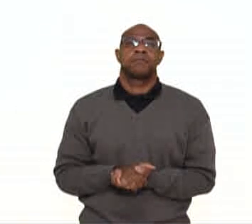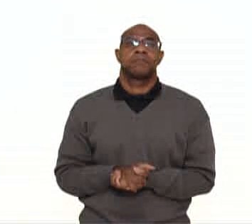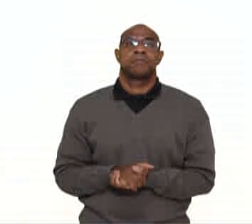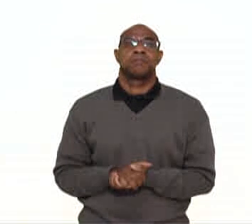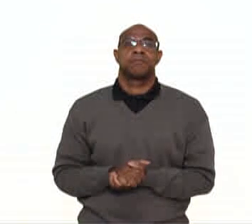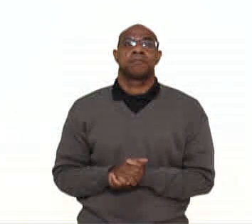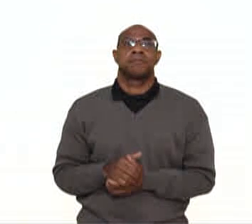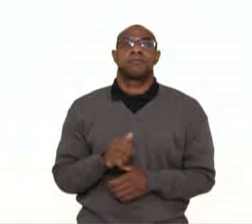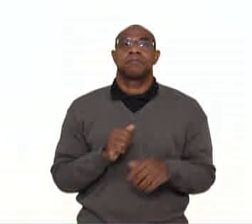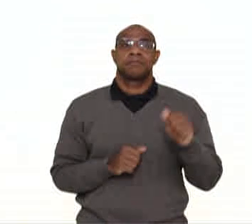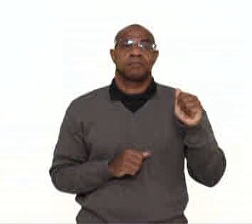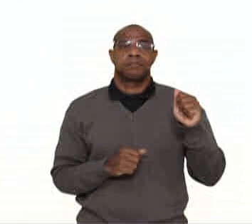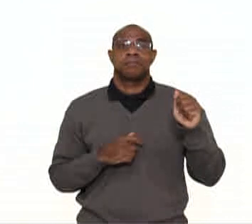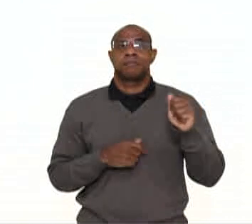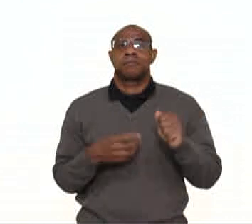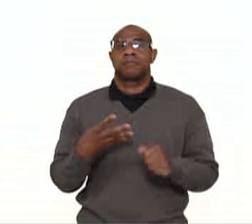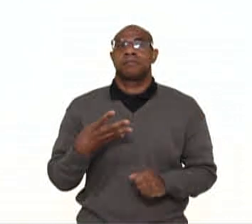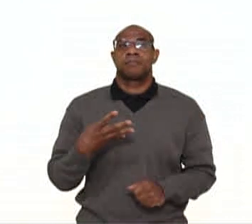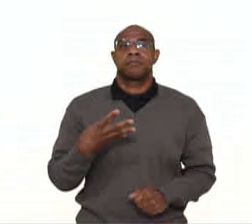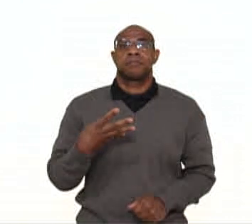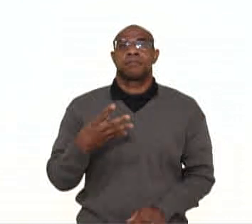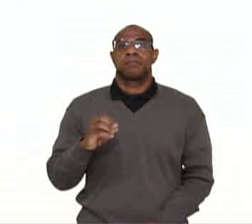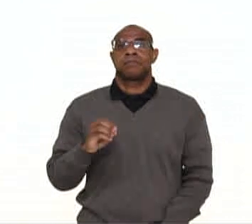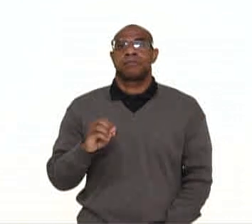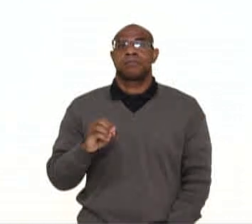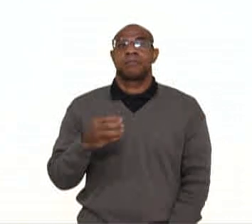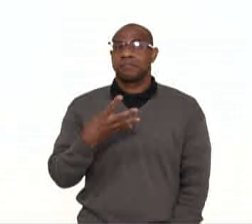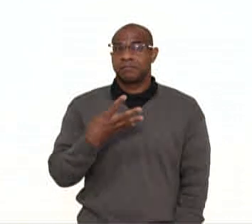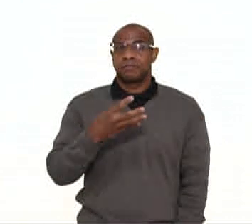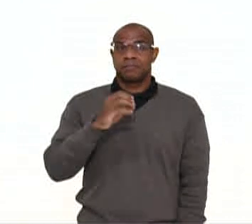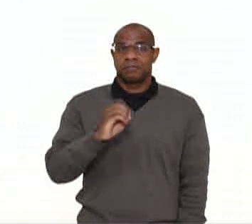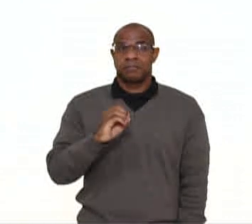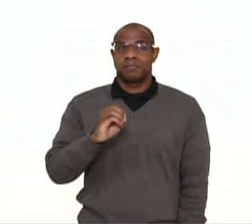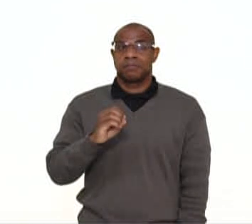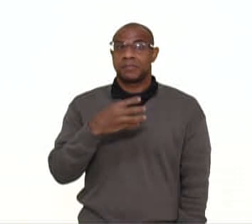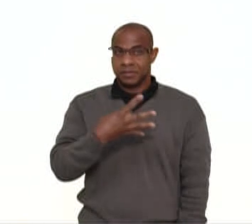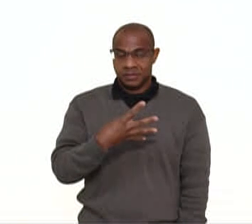Na letra A, então, eu tenho 5.040 maneiras, certo?